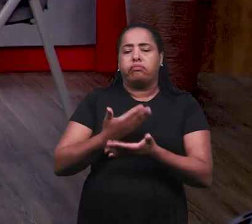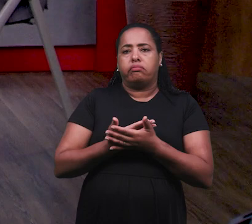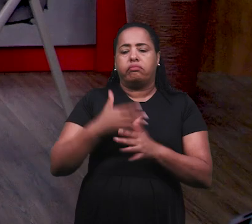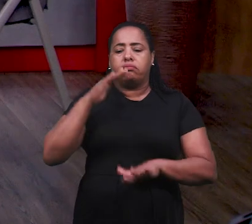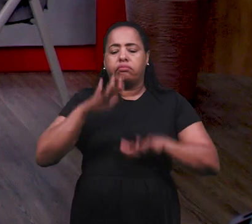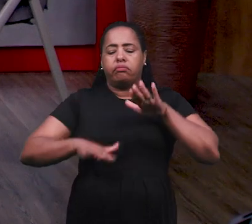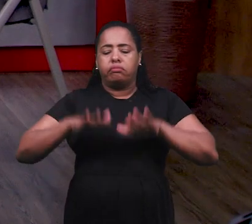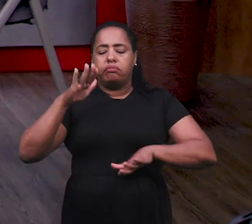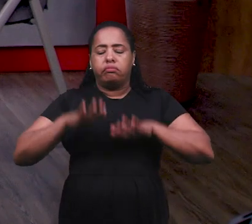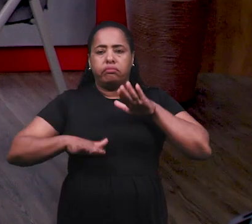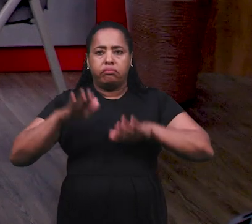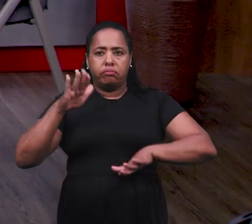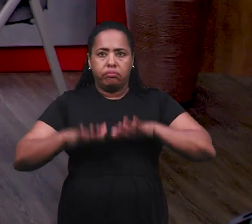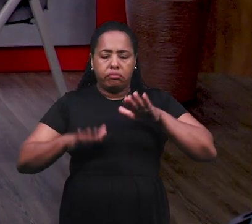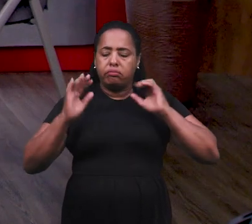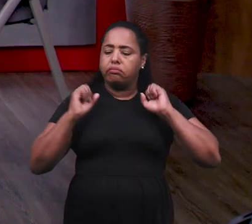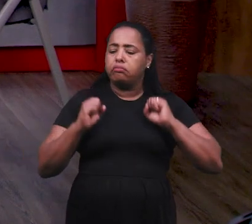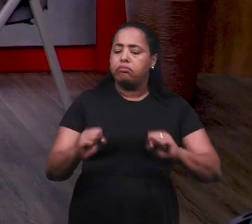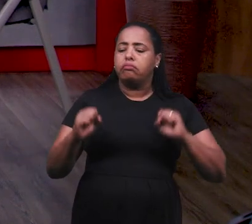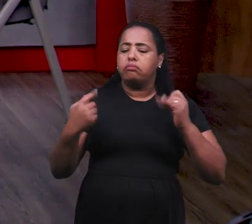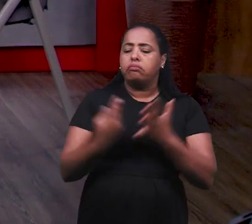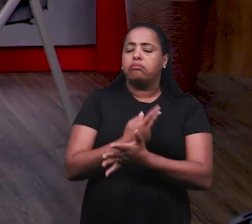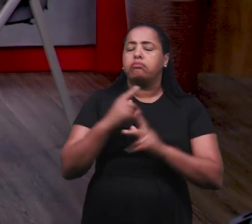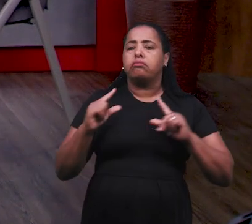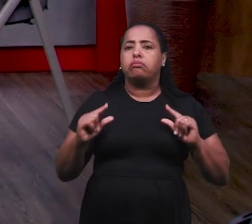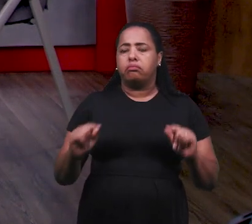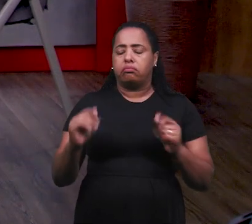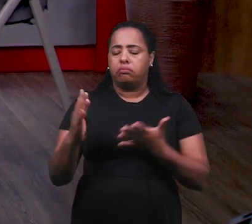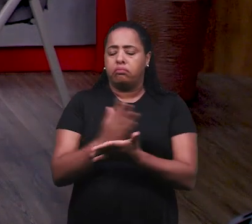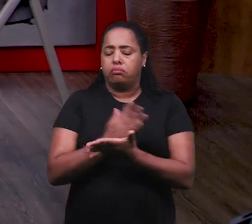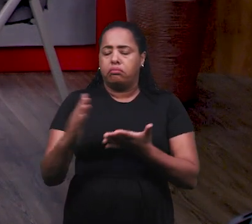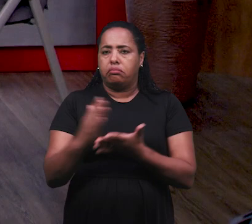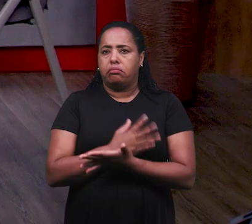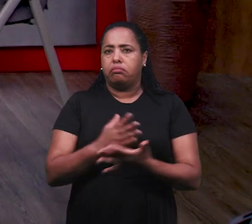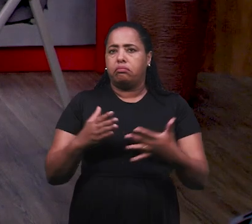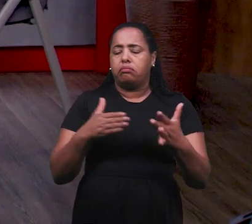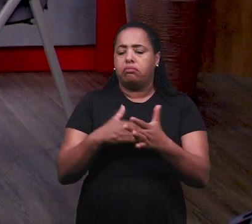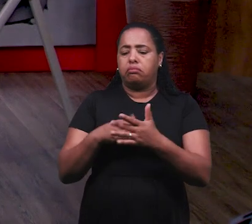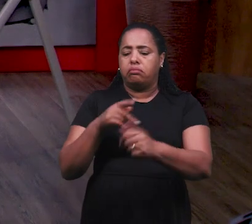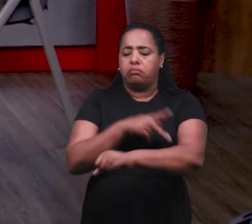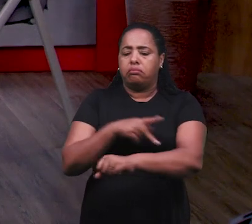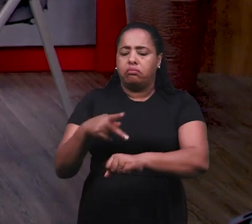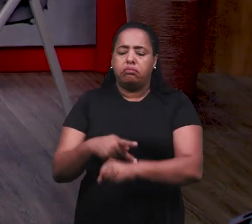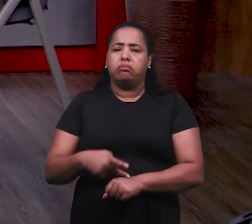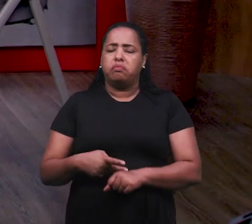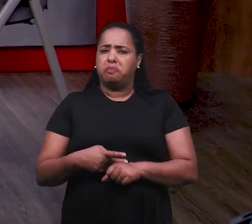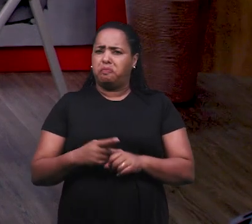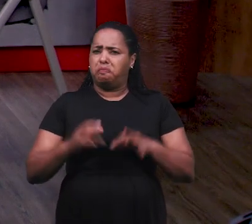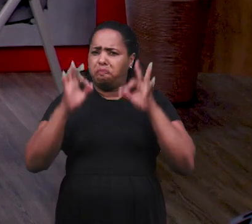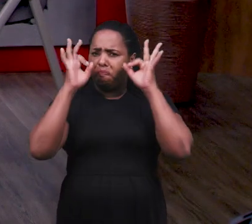vezes, pode ser que alguma intervenção pedagógica não seja eficaz como a